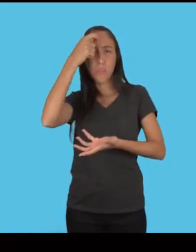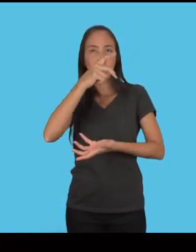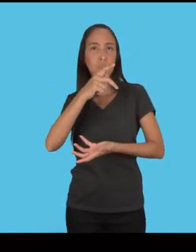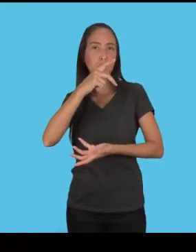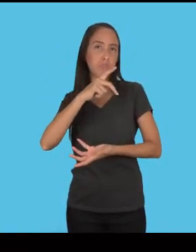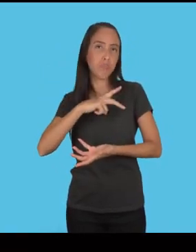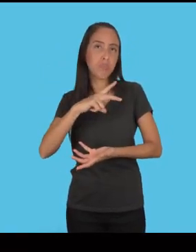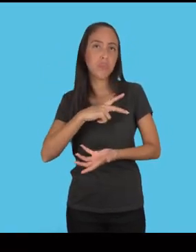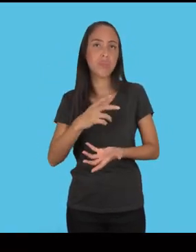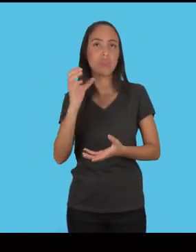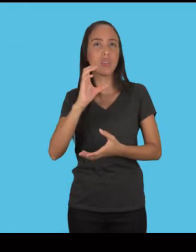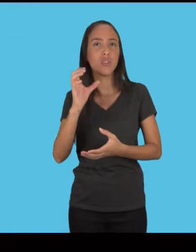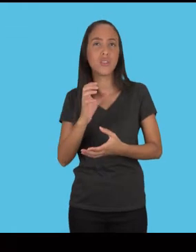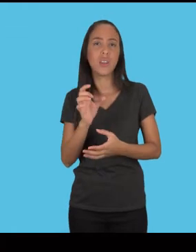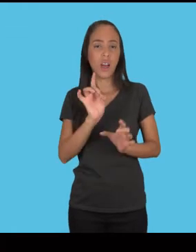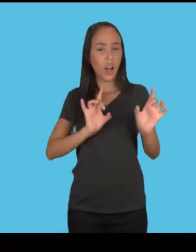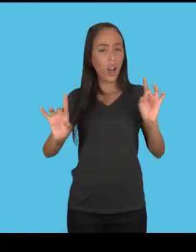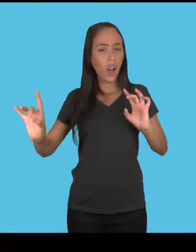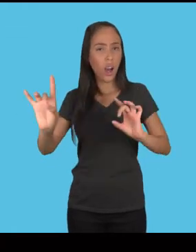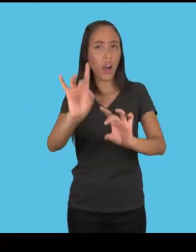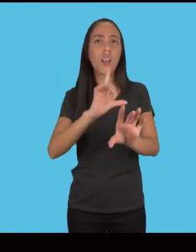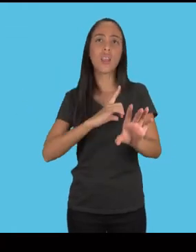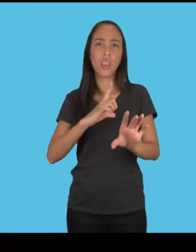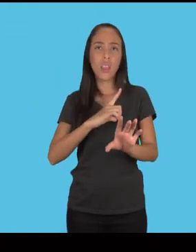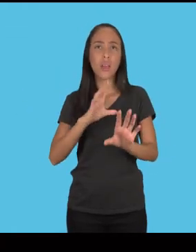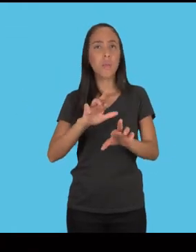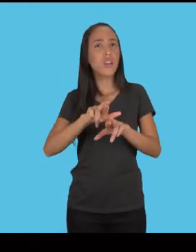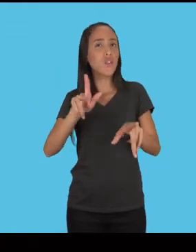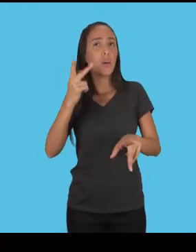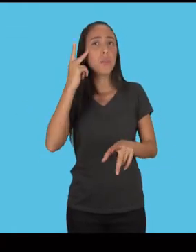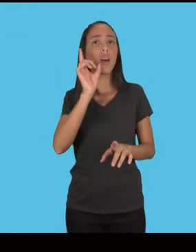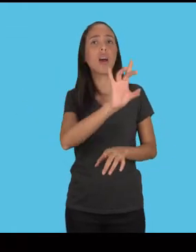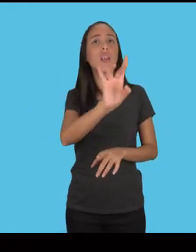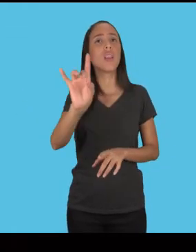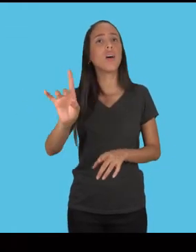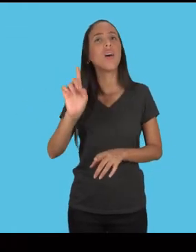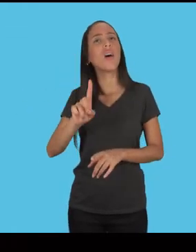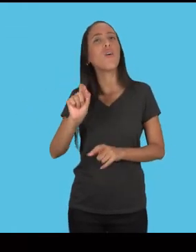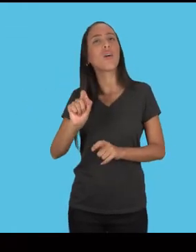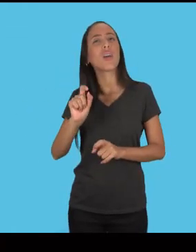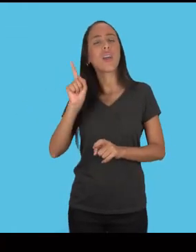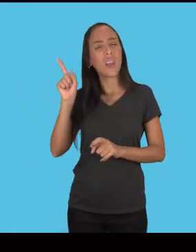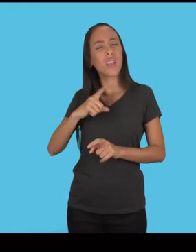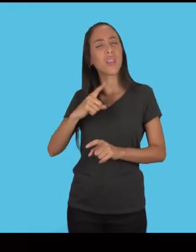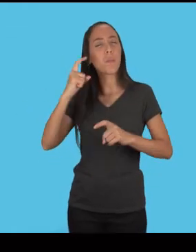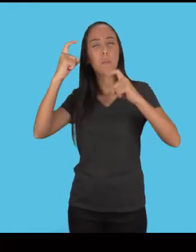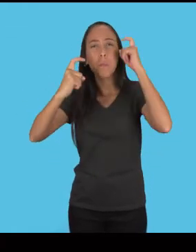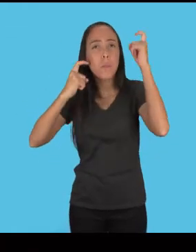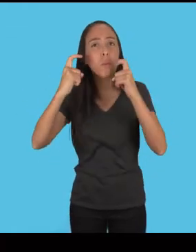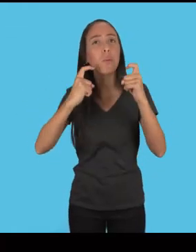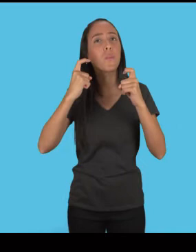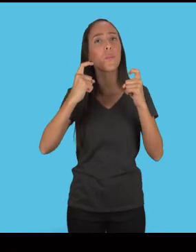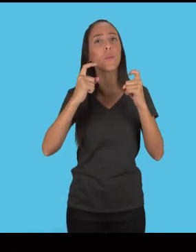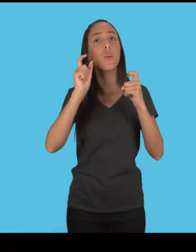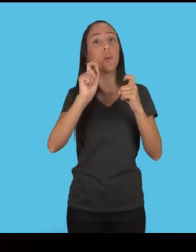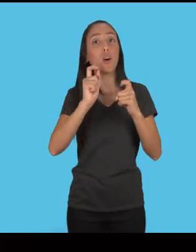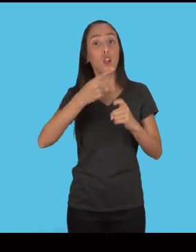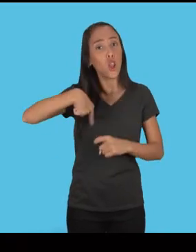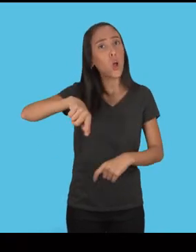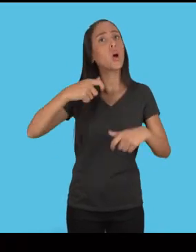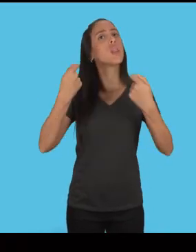e é diferente para cada um, é essa preocupação fundamental de que nós temos